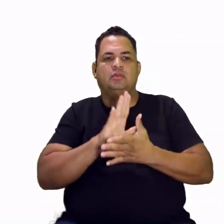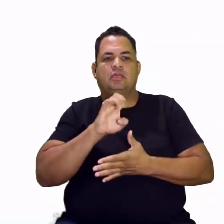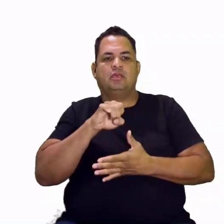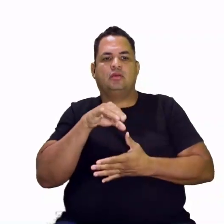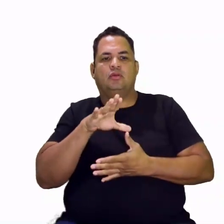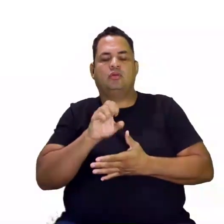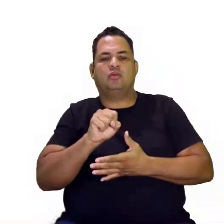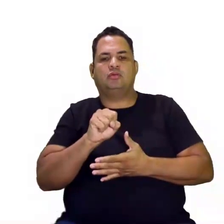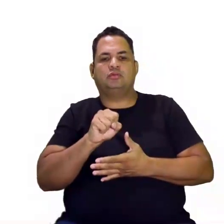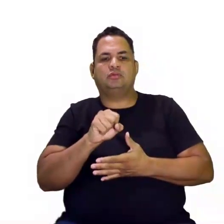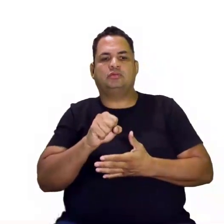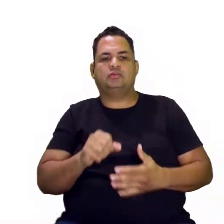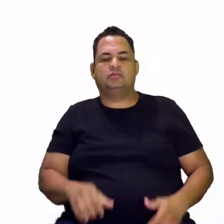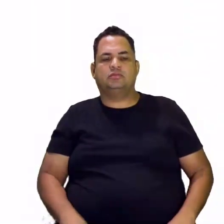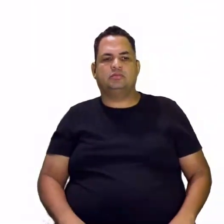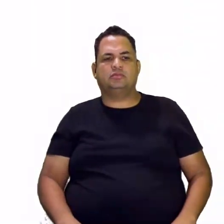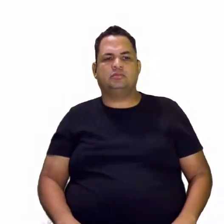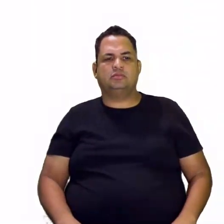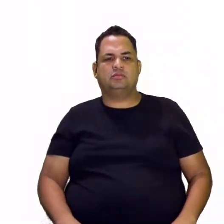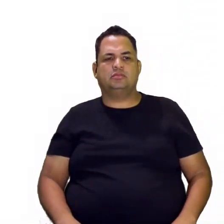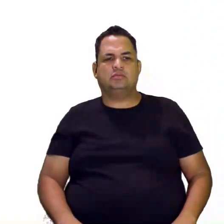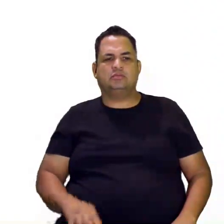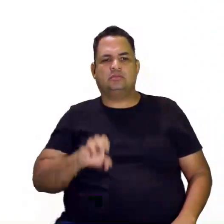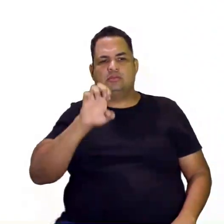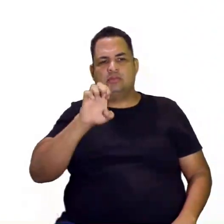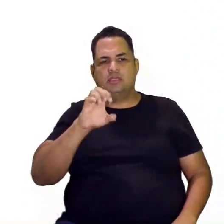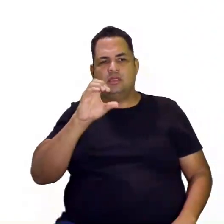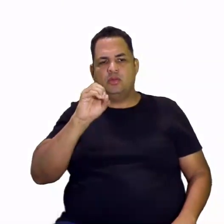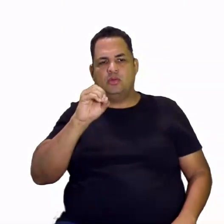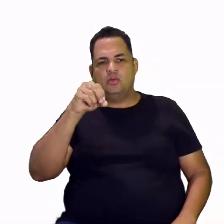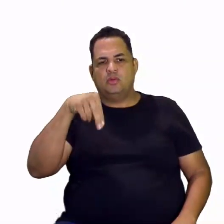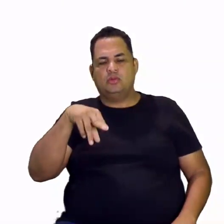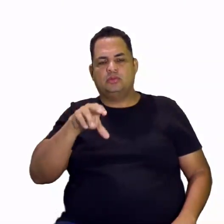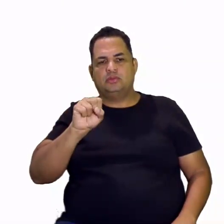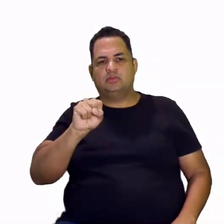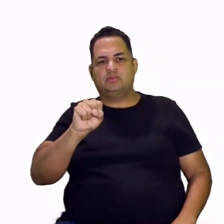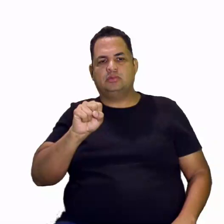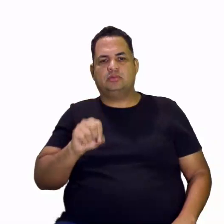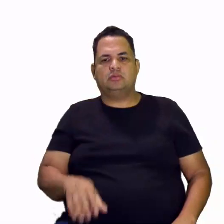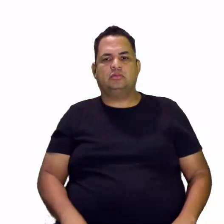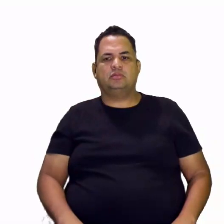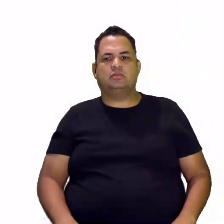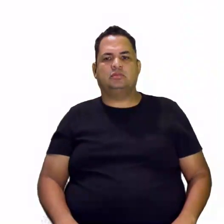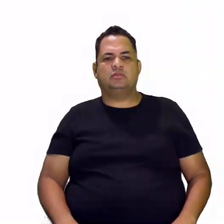éons. Anota aí, tá bom, amor? Anota. Éons,